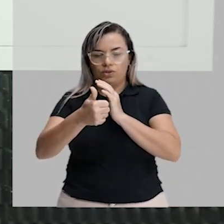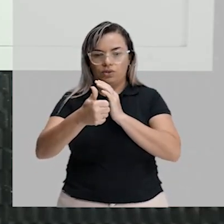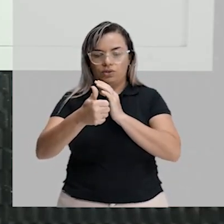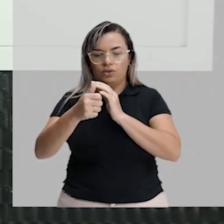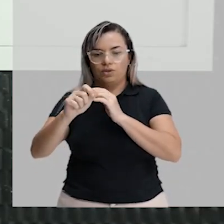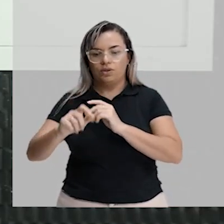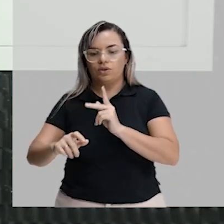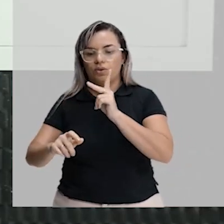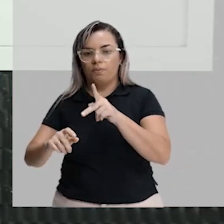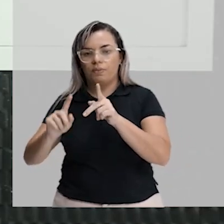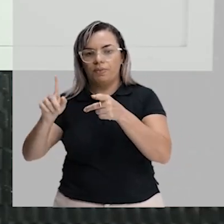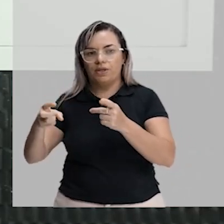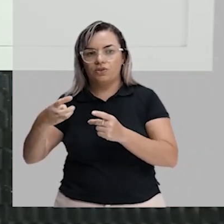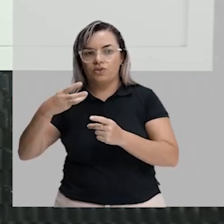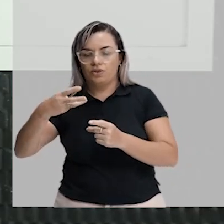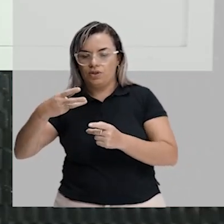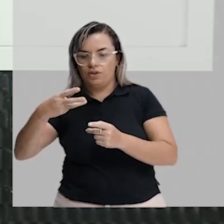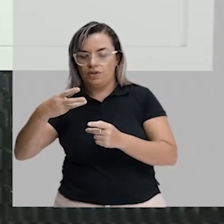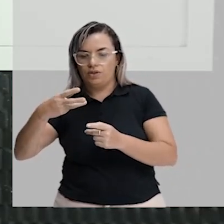responder essa questão.